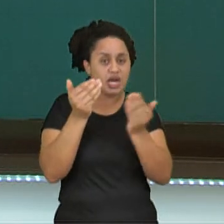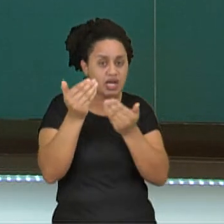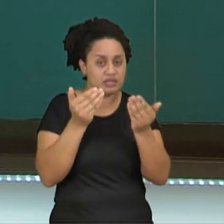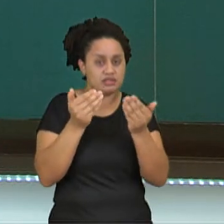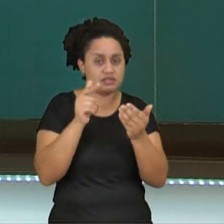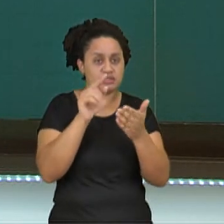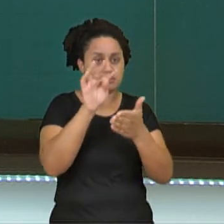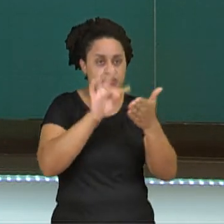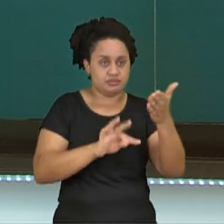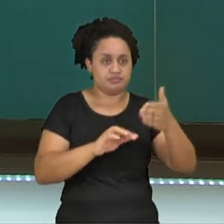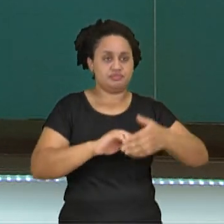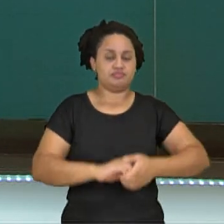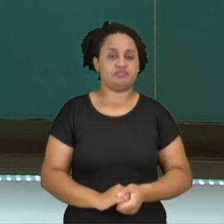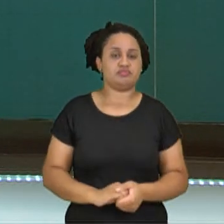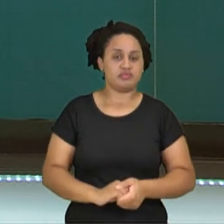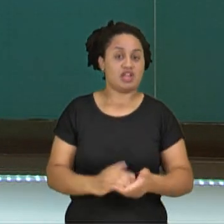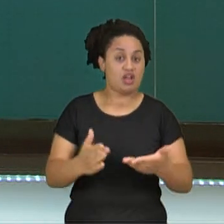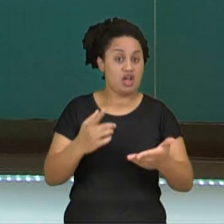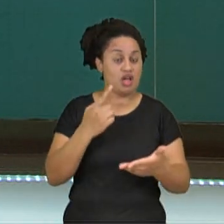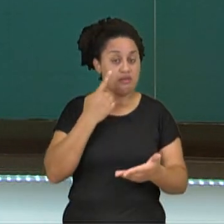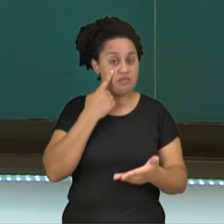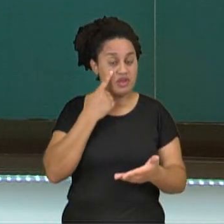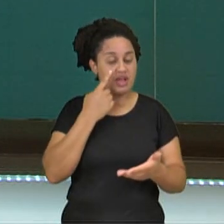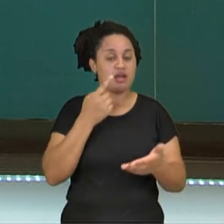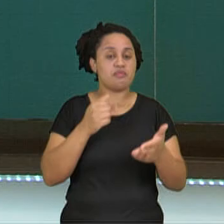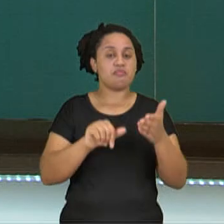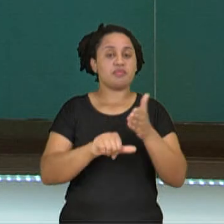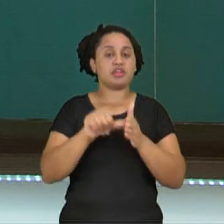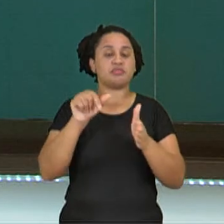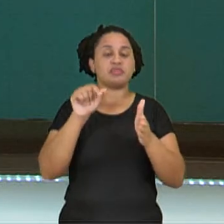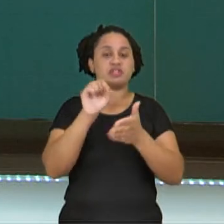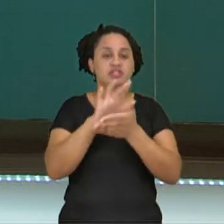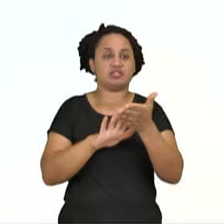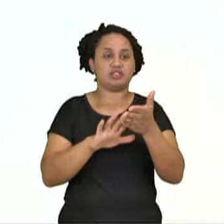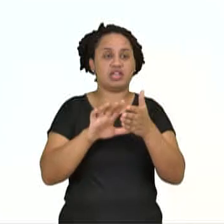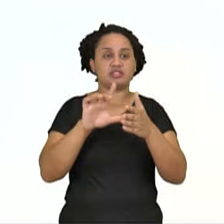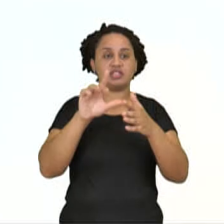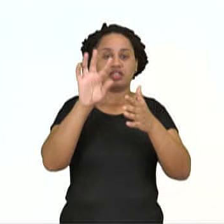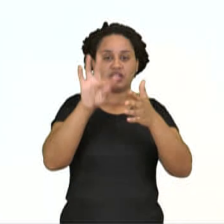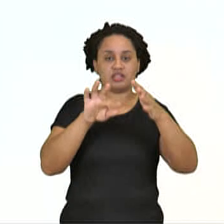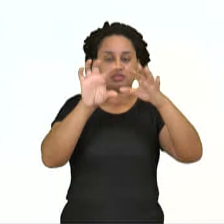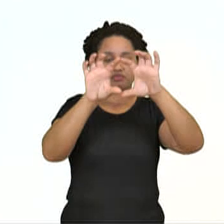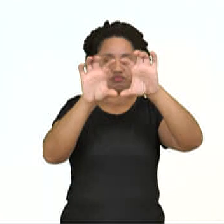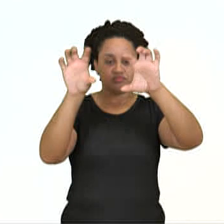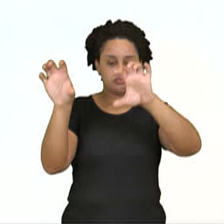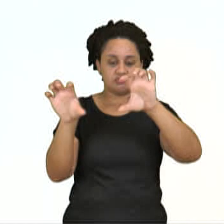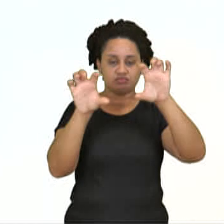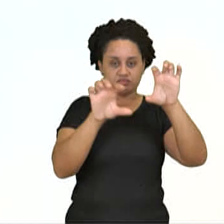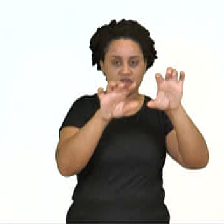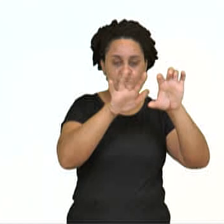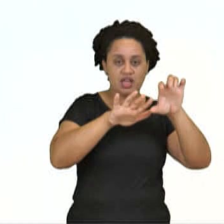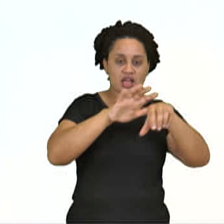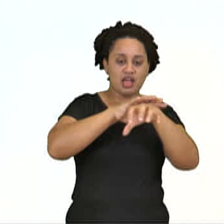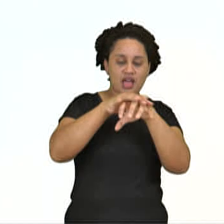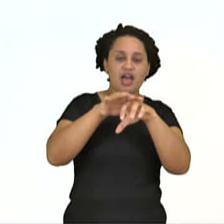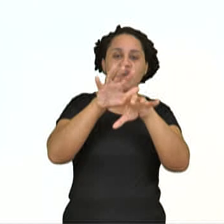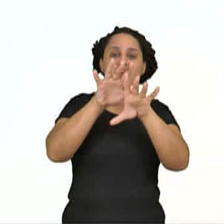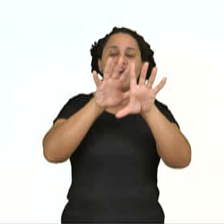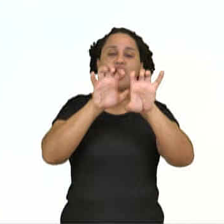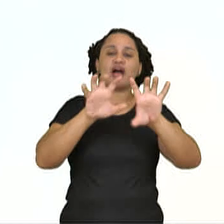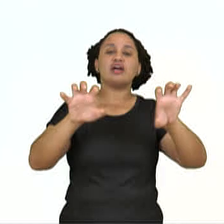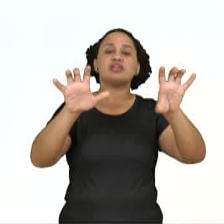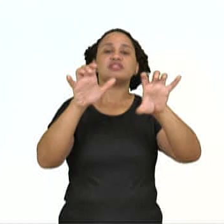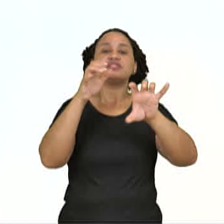esse texto. Olha a nossa primeira atividade. Peguei um trecho do texto. Na superfície, os gases quentes também